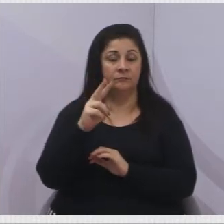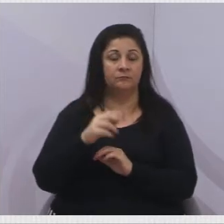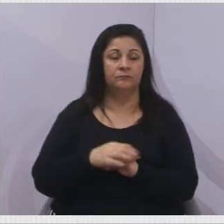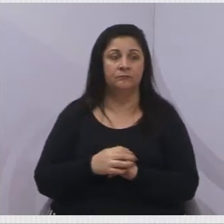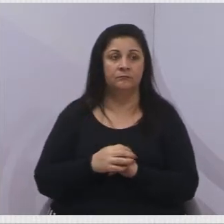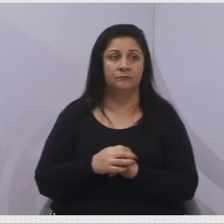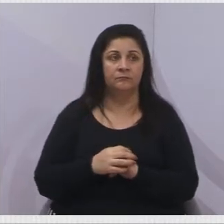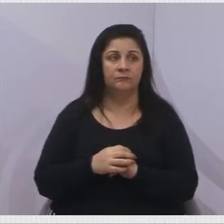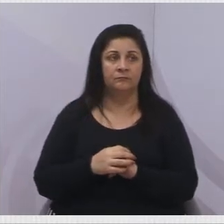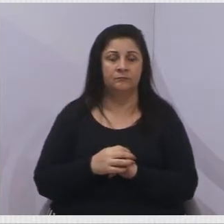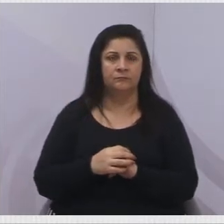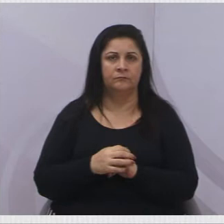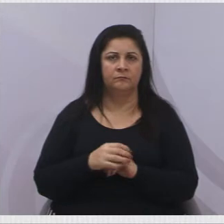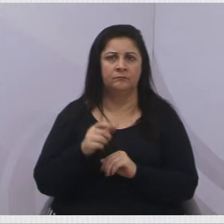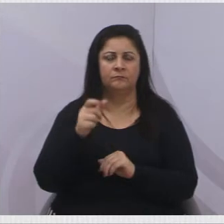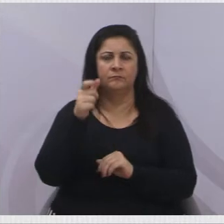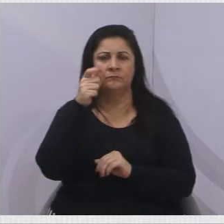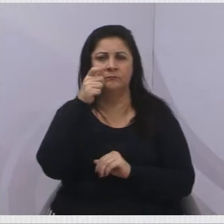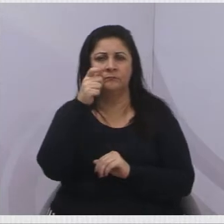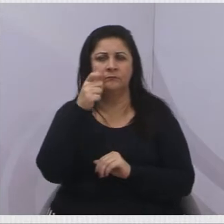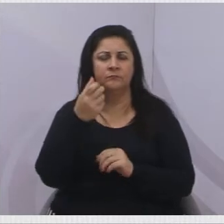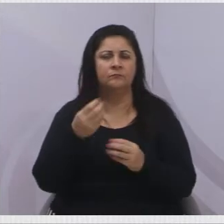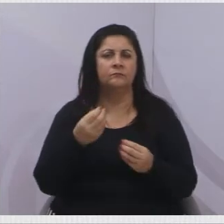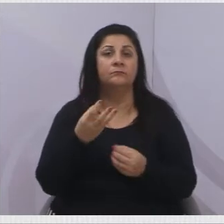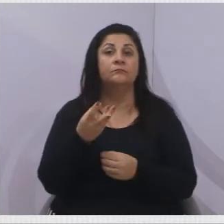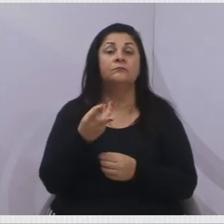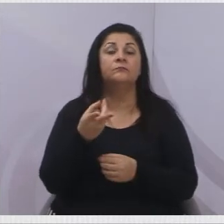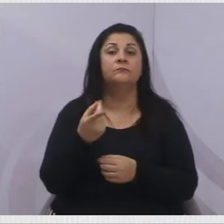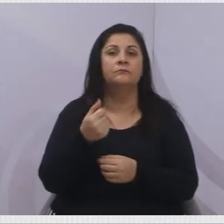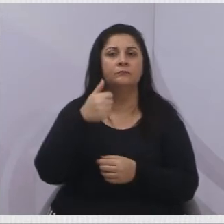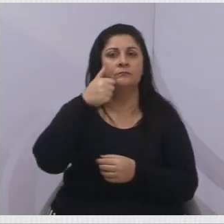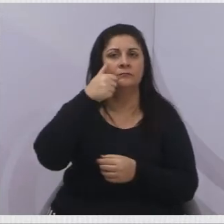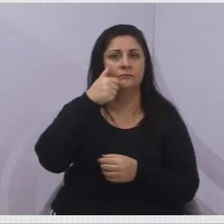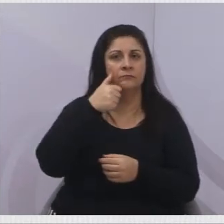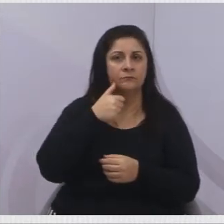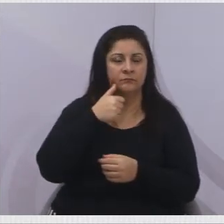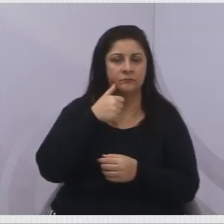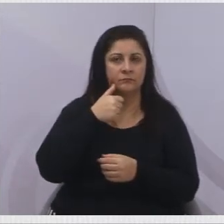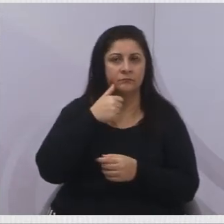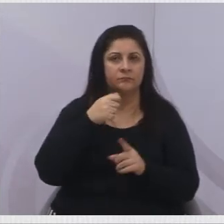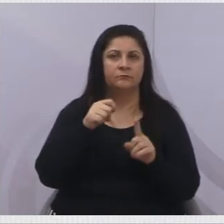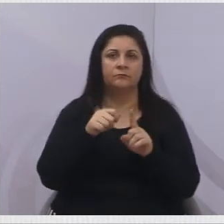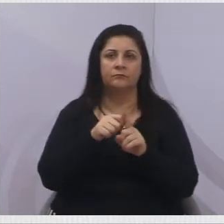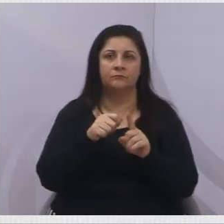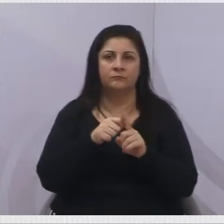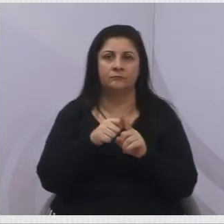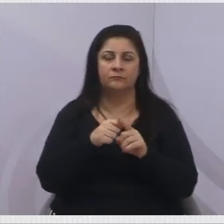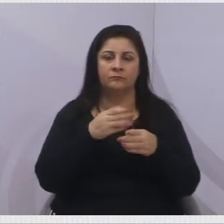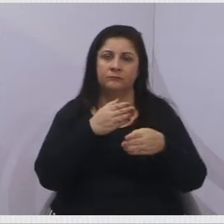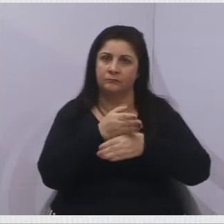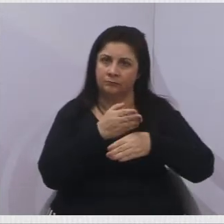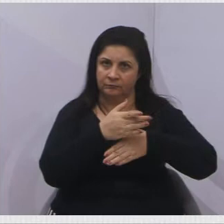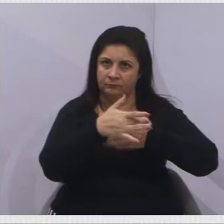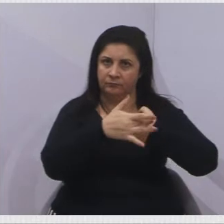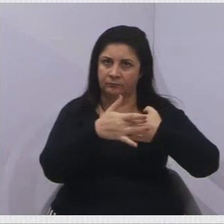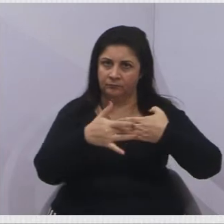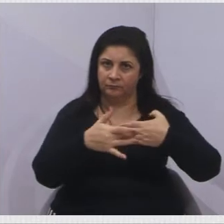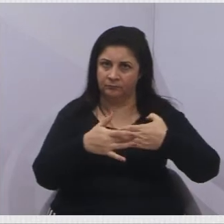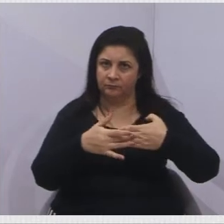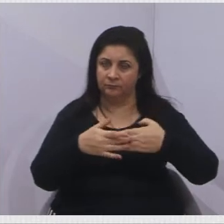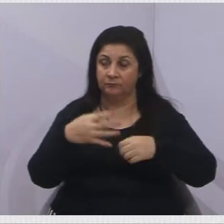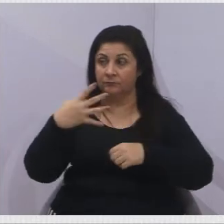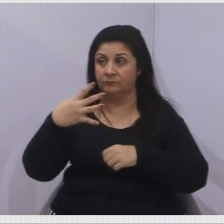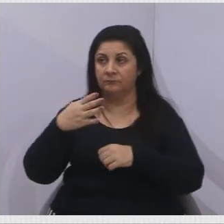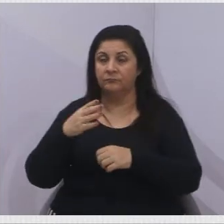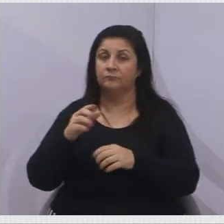é avaliar o número de mulheres que realizaram o pré-natal de 4 ou mais